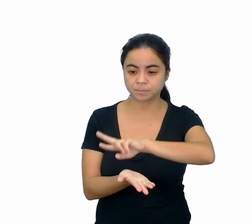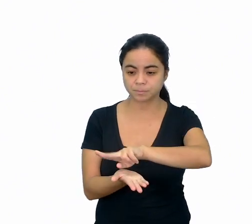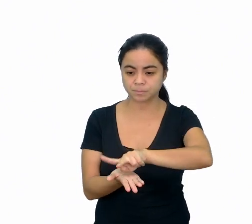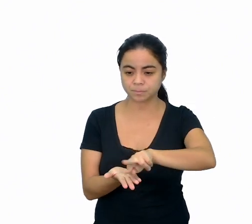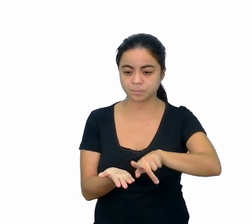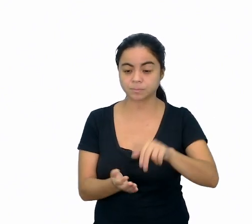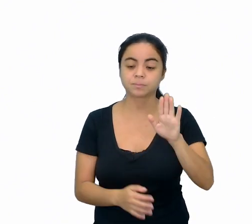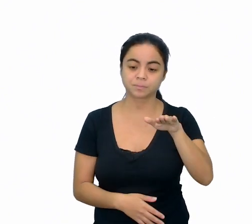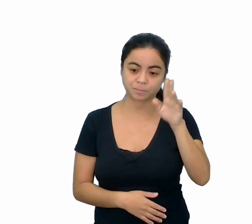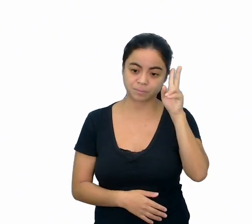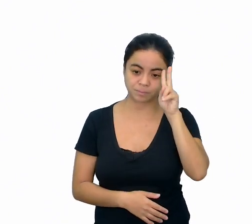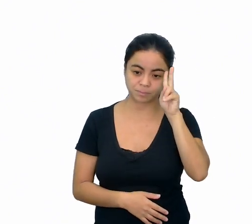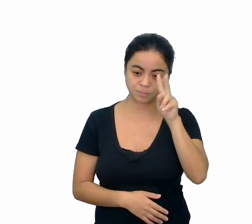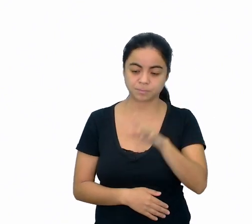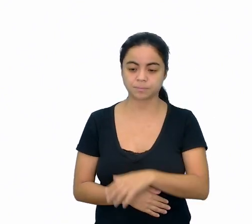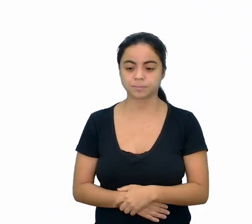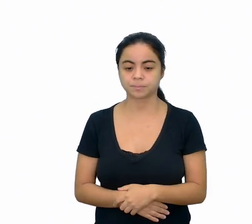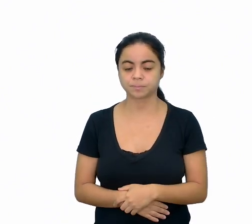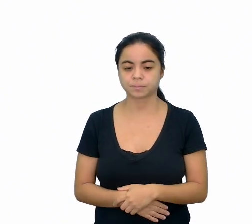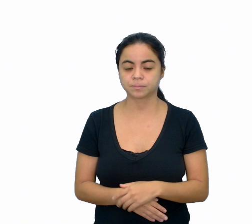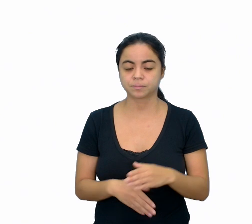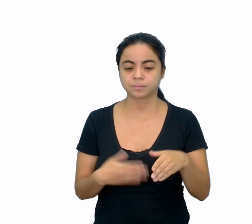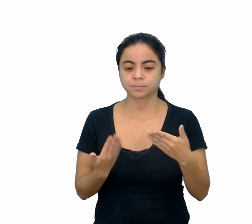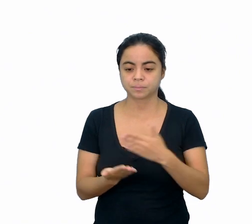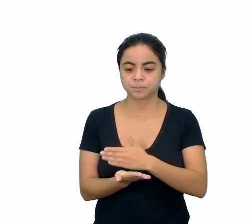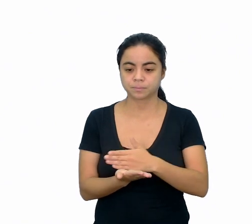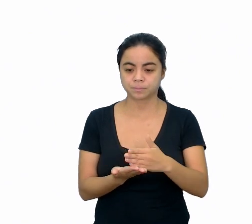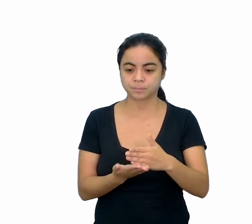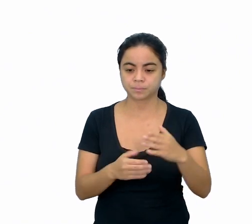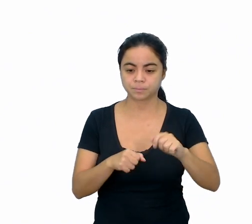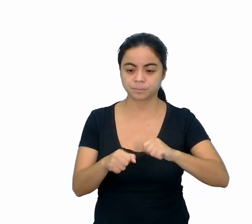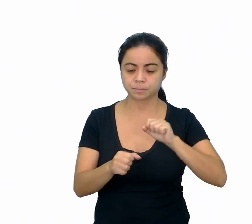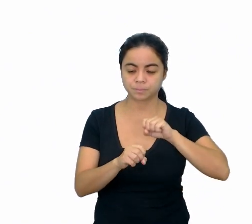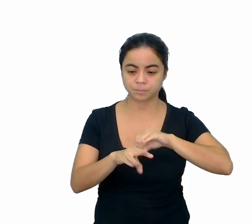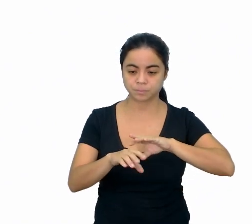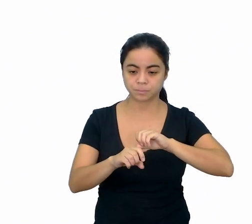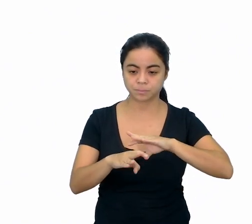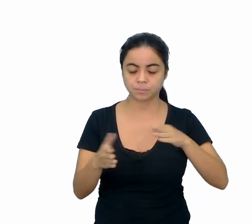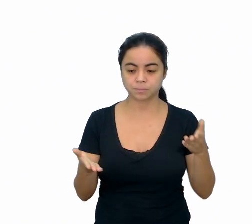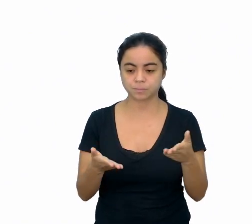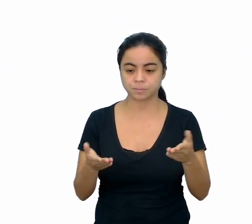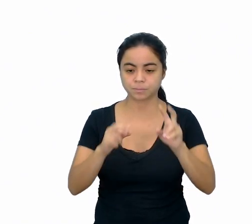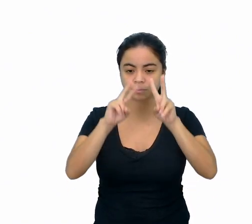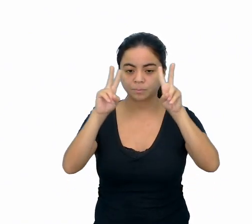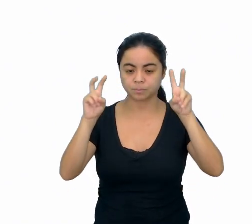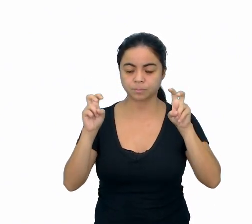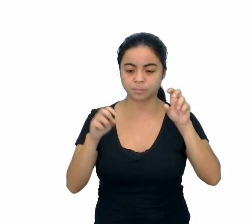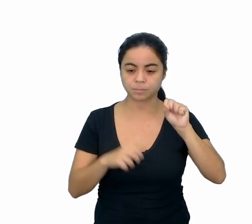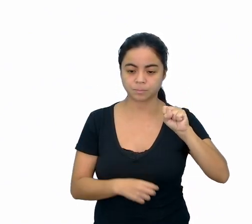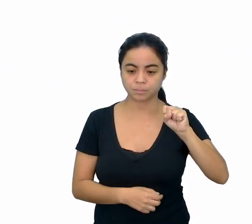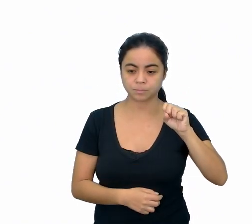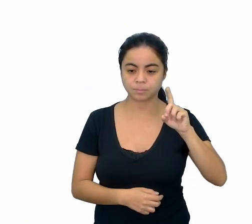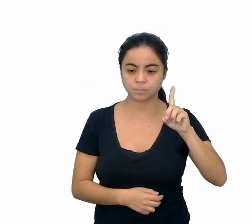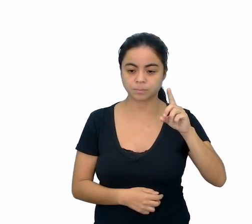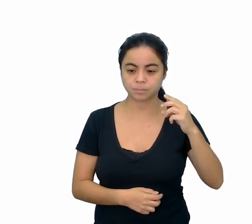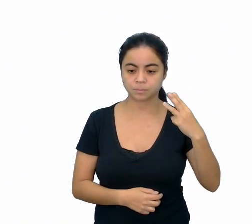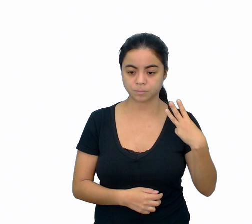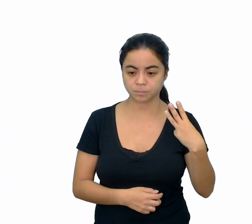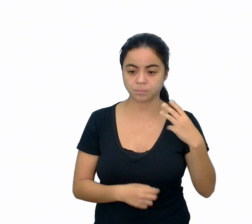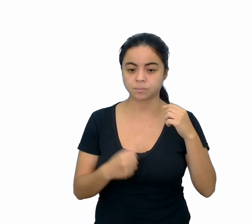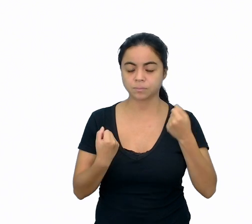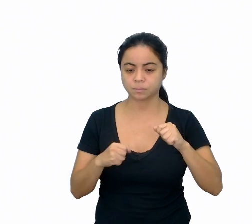né, se lembrar. E para iniciar essa formação, em que trataremos da sequência didática 3,